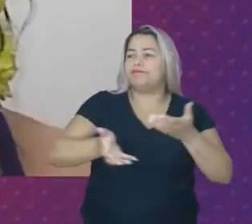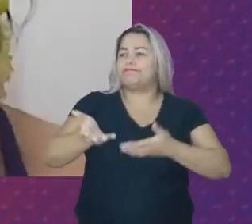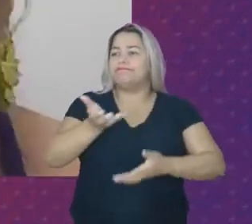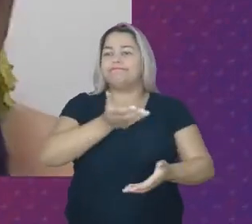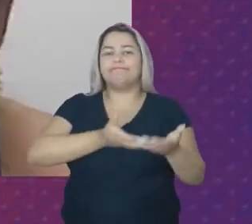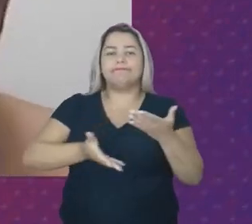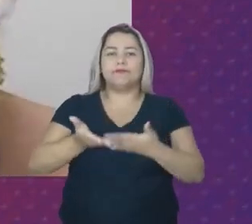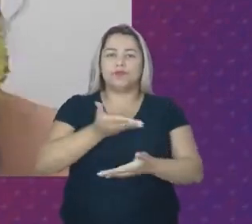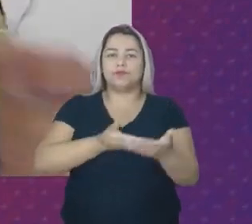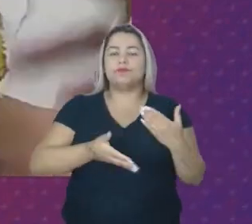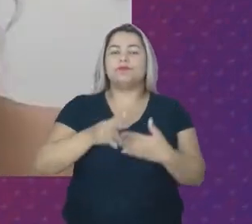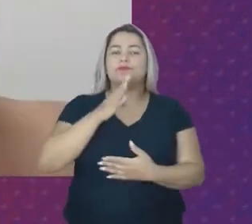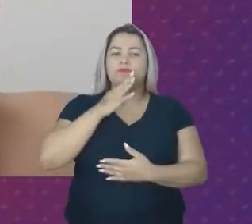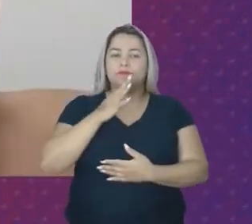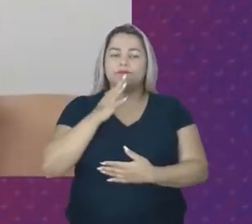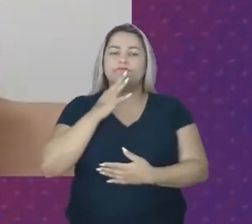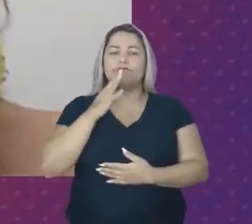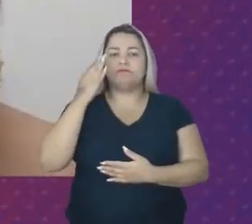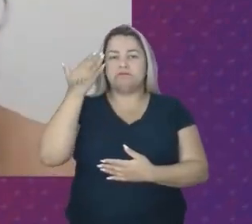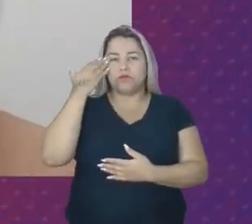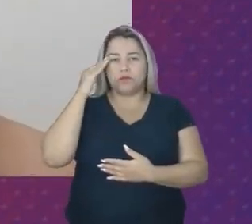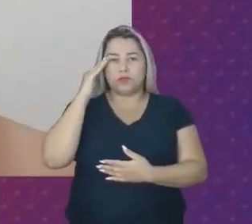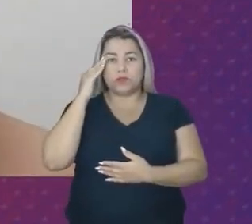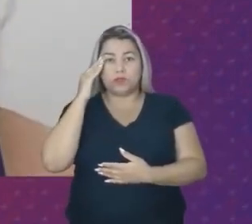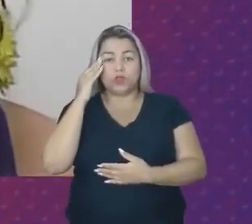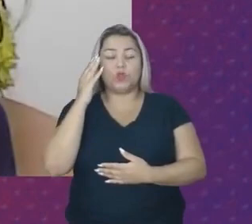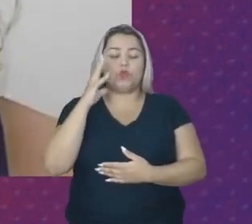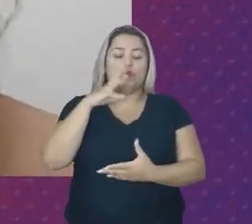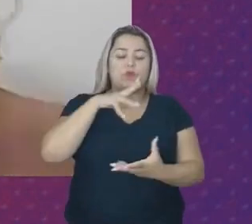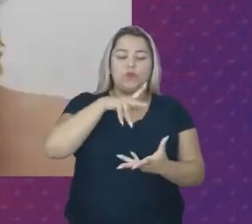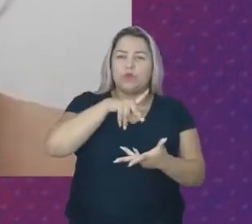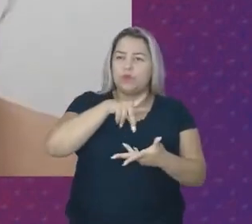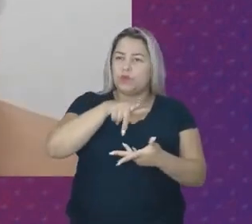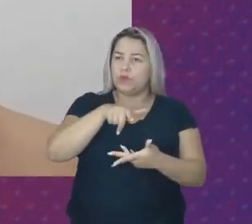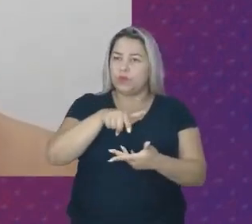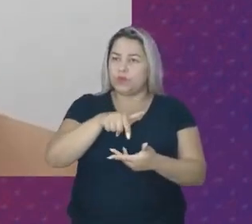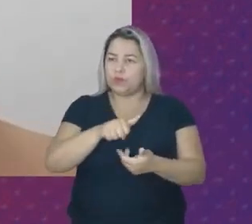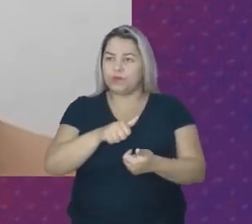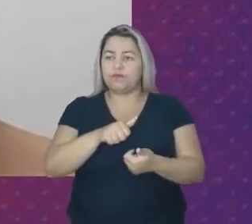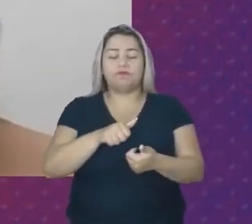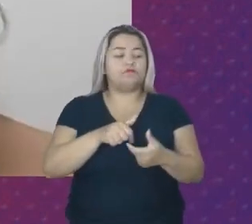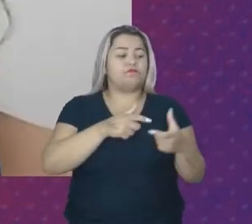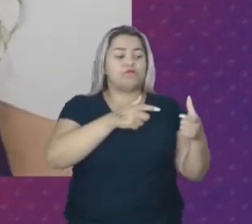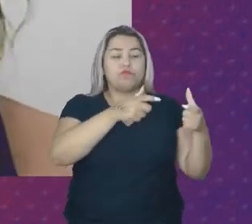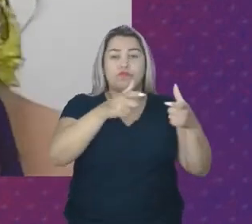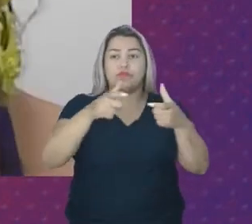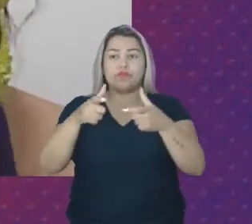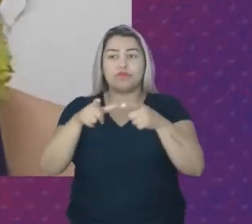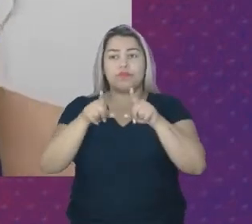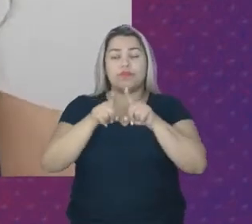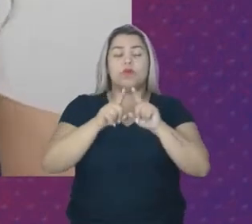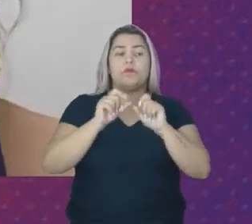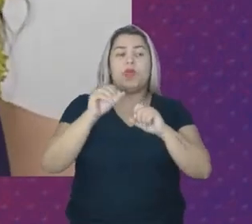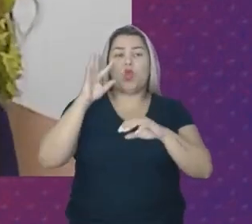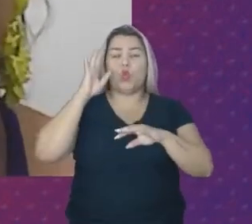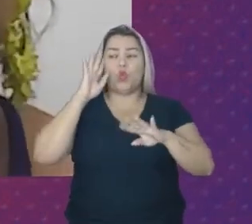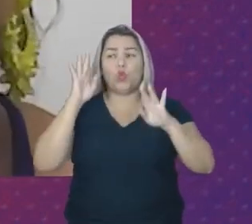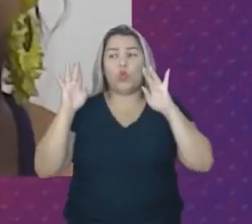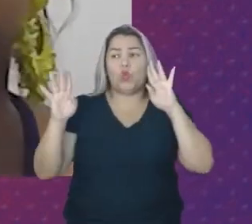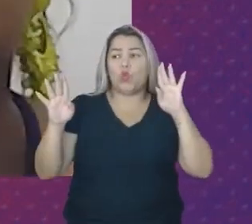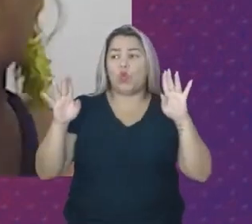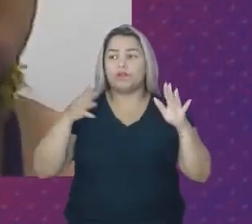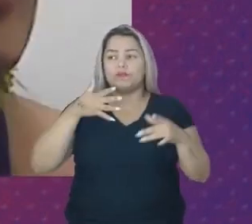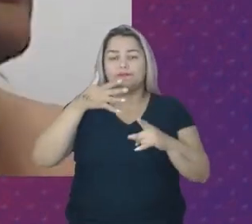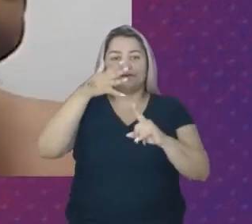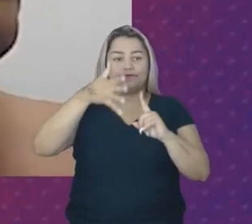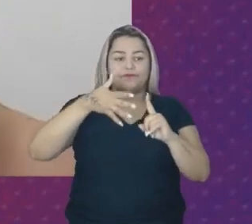uma grande forma de entender o mundo, de chegar a grandes lugares, deixa lições a cada